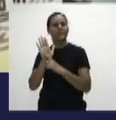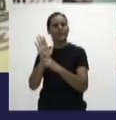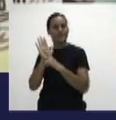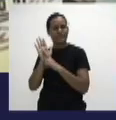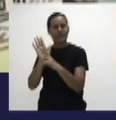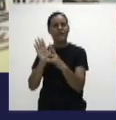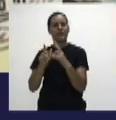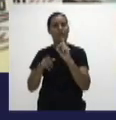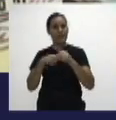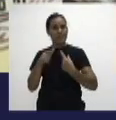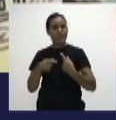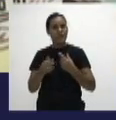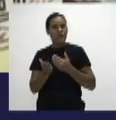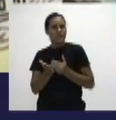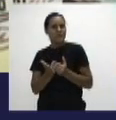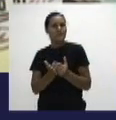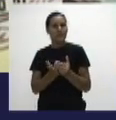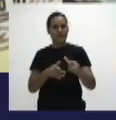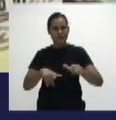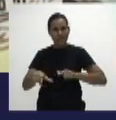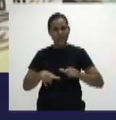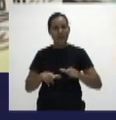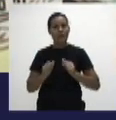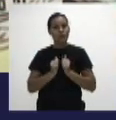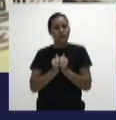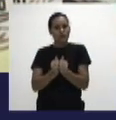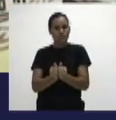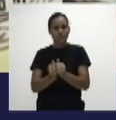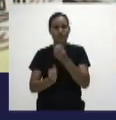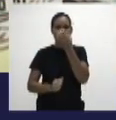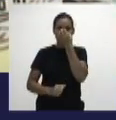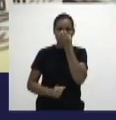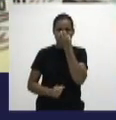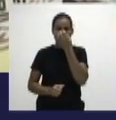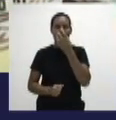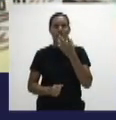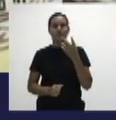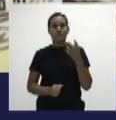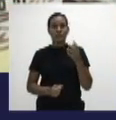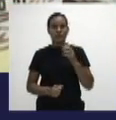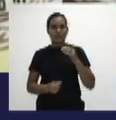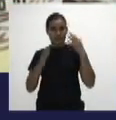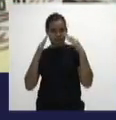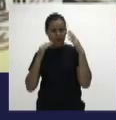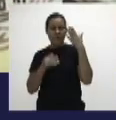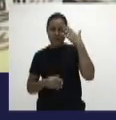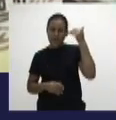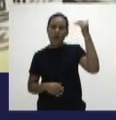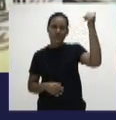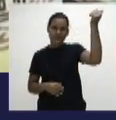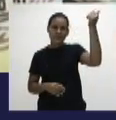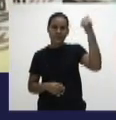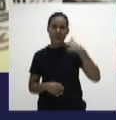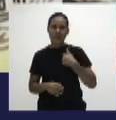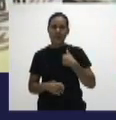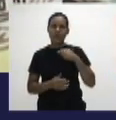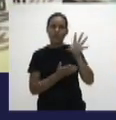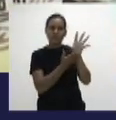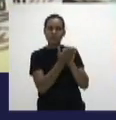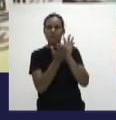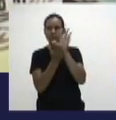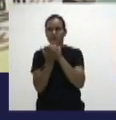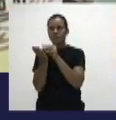faz aí a gente fi entrando e fazendo esse tipo de coisa e até que eu fui começando a trabalhar com palhaços de nomes como maçarico puxa